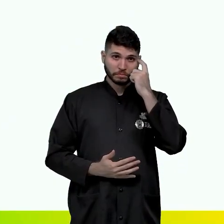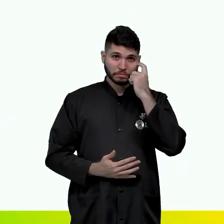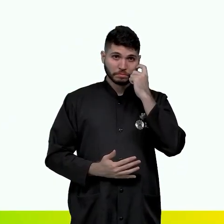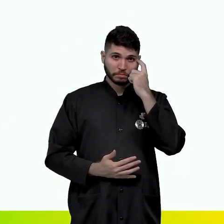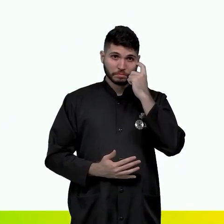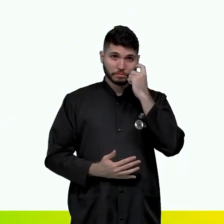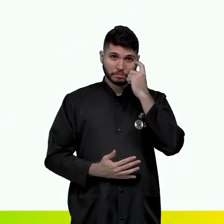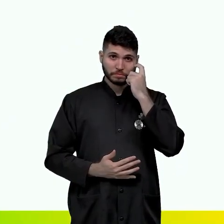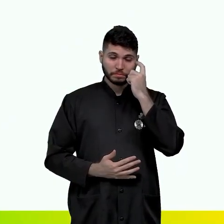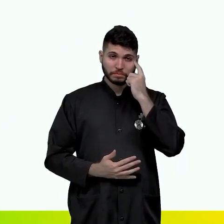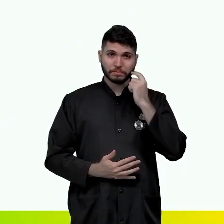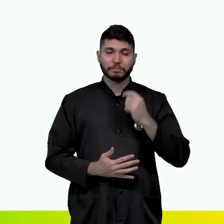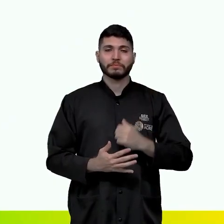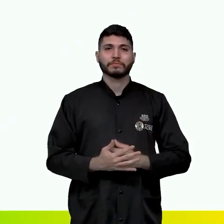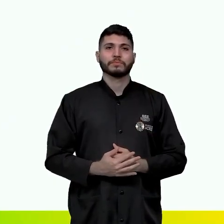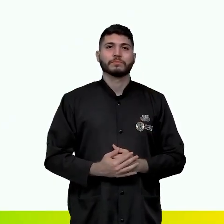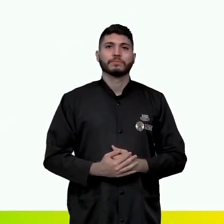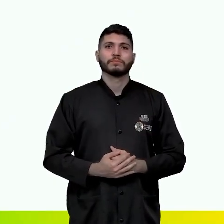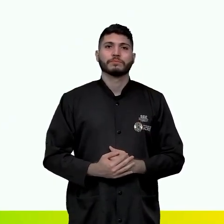Aqui,